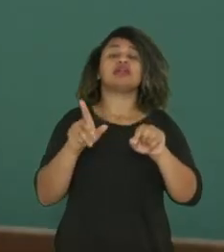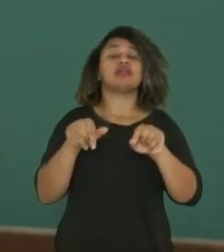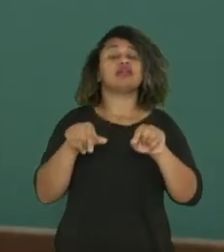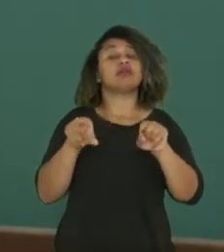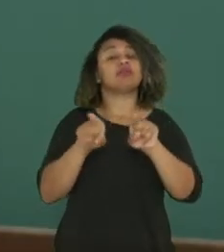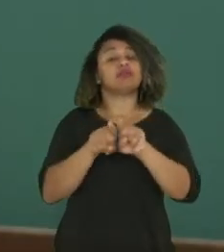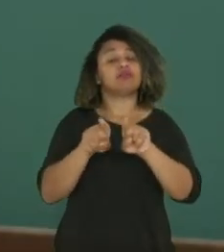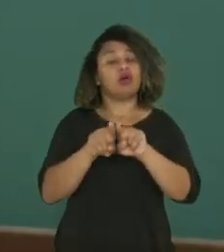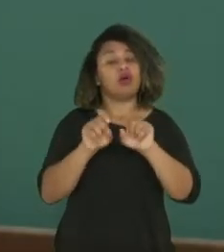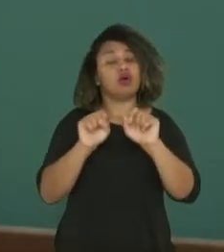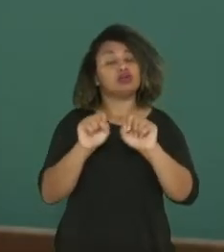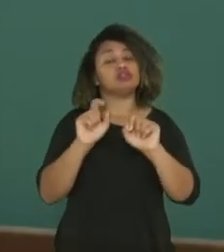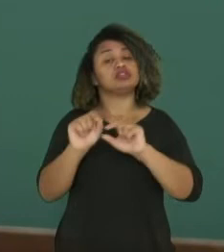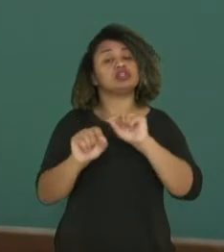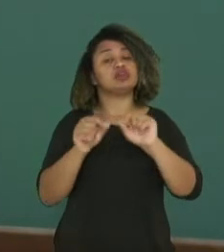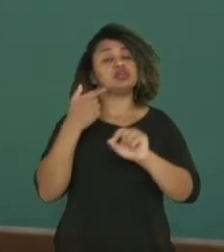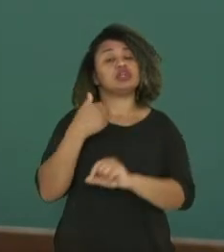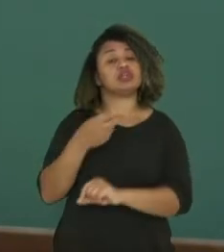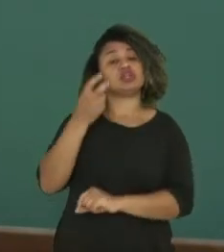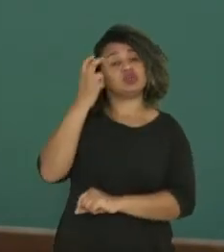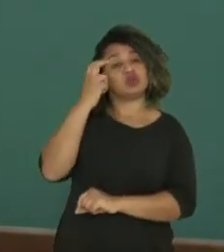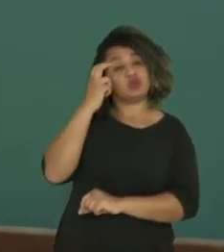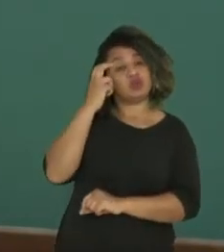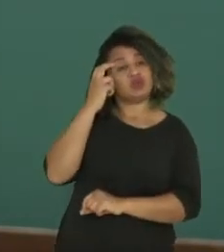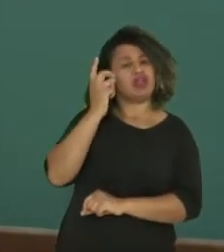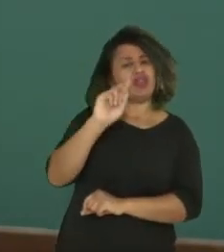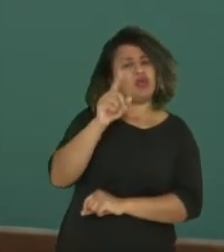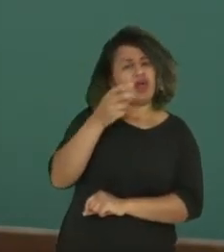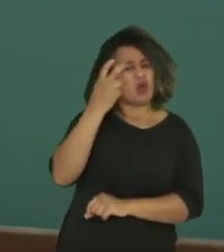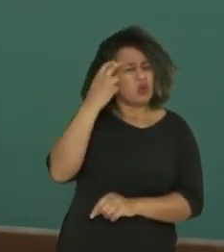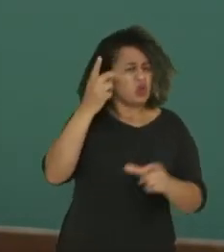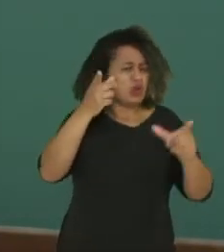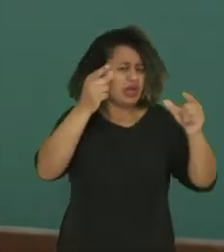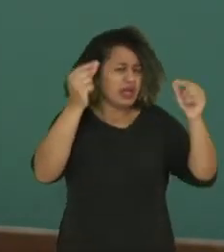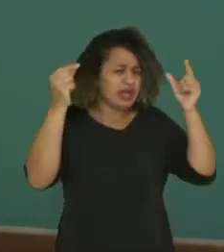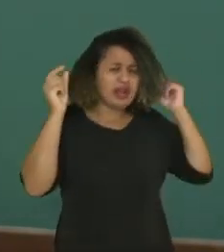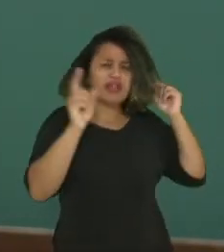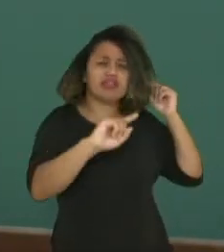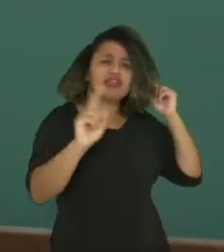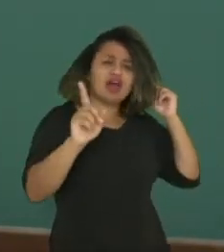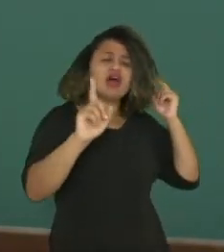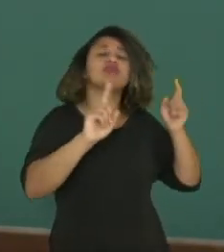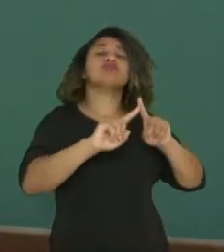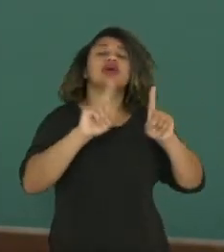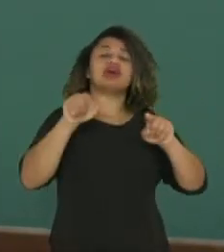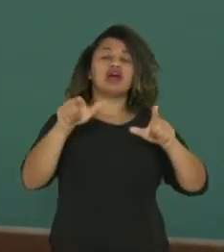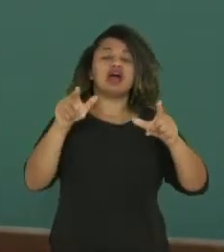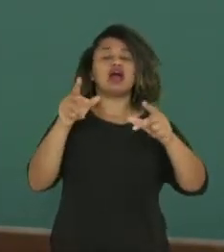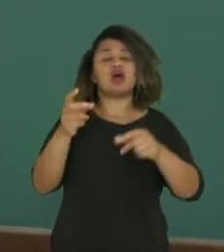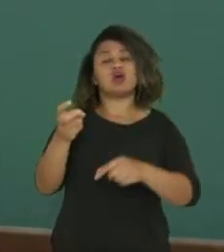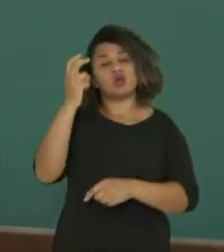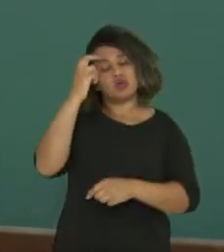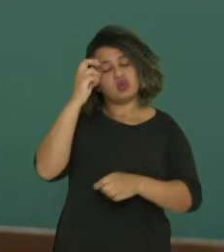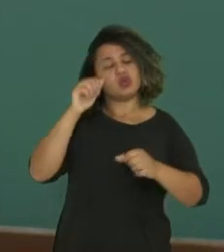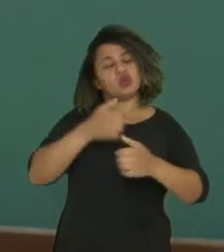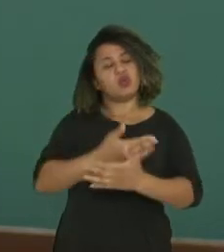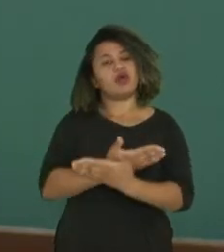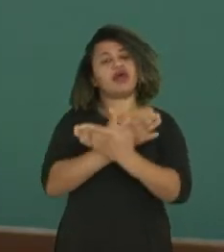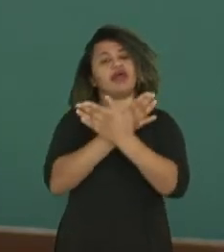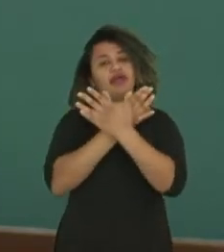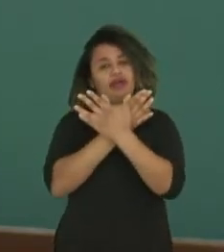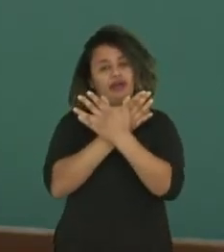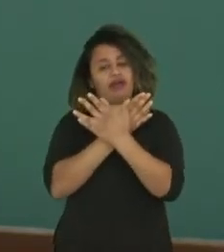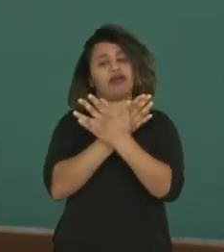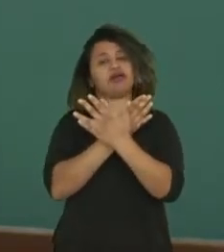cultura. Então, o segundo erro aqui, ó. Não é cultura grega, e sim cultura inca.